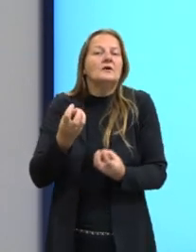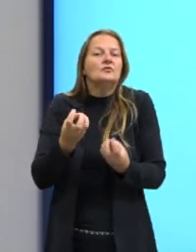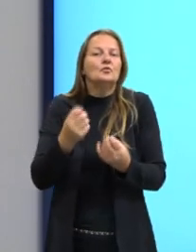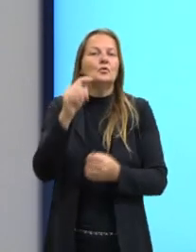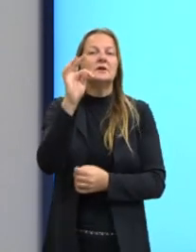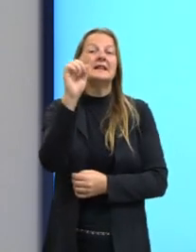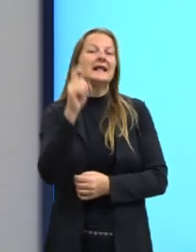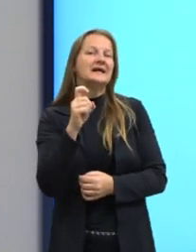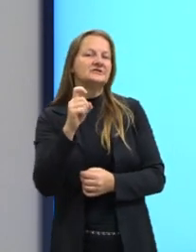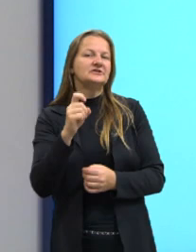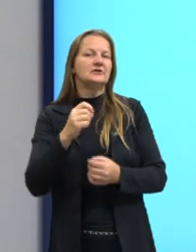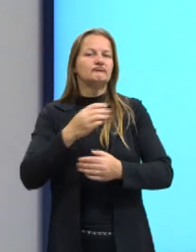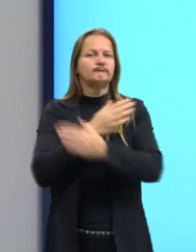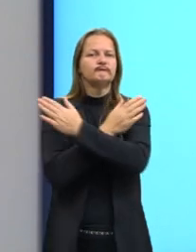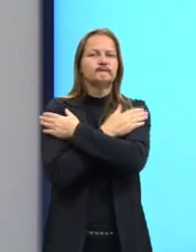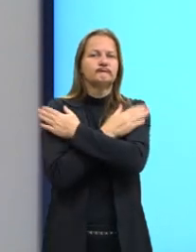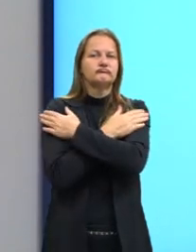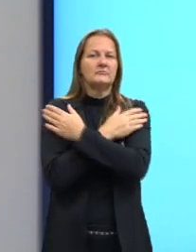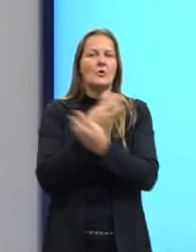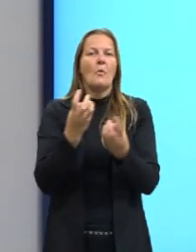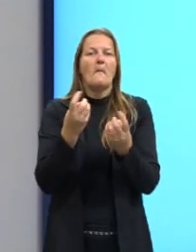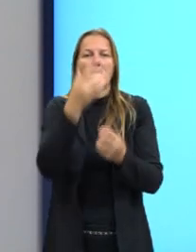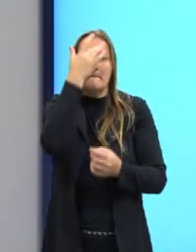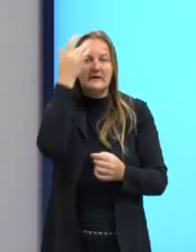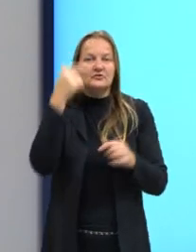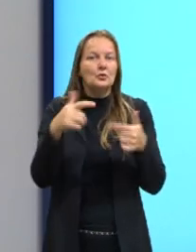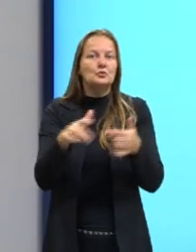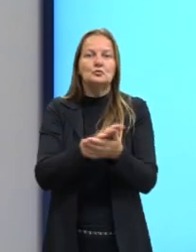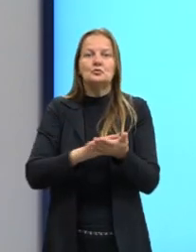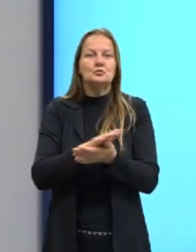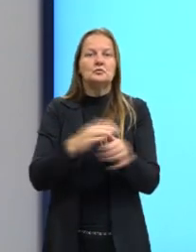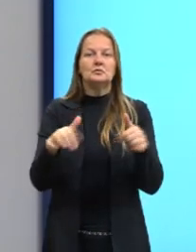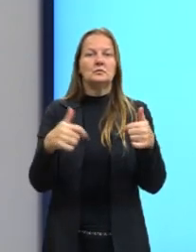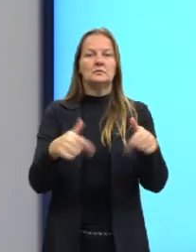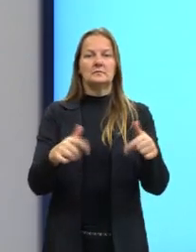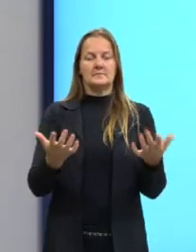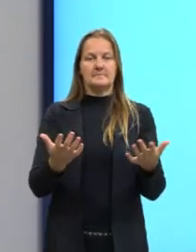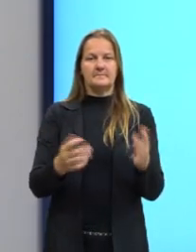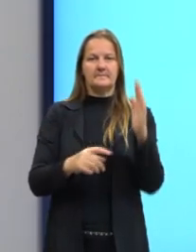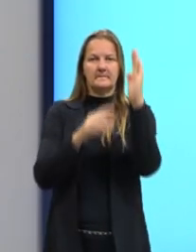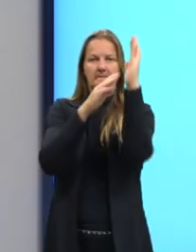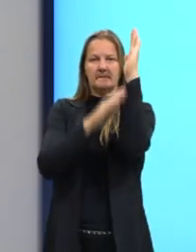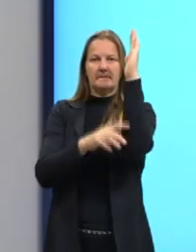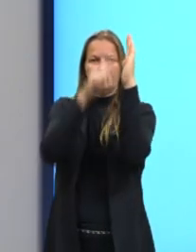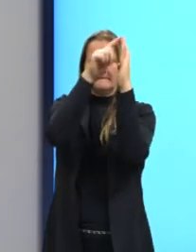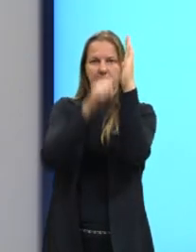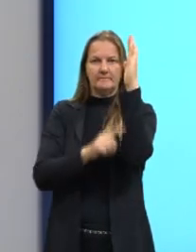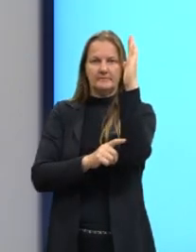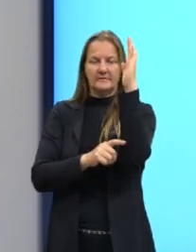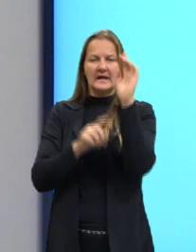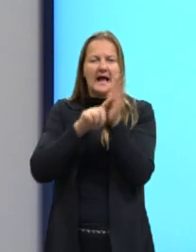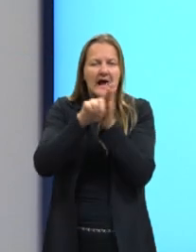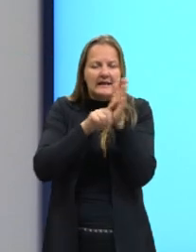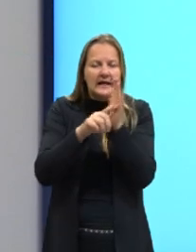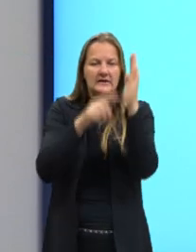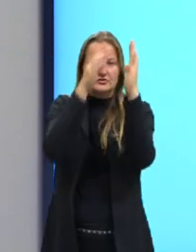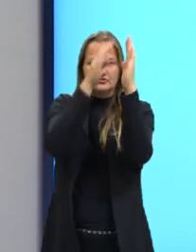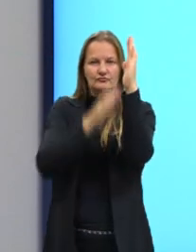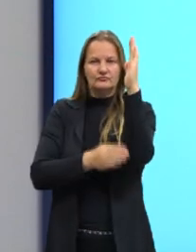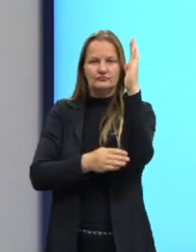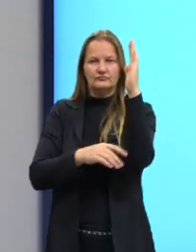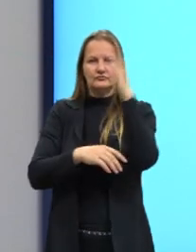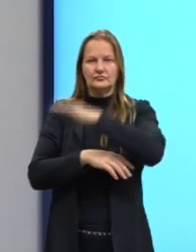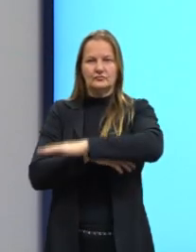analisar esse primeiro momento essas duas linhas essa linha horizontal onde elas só ando a linha vertical Então as taxas percentuais